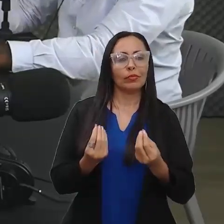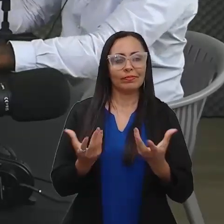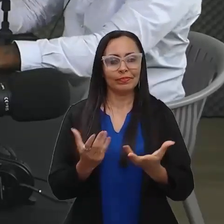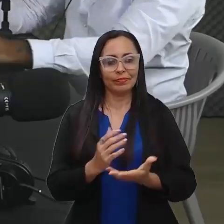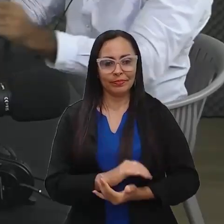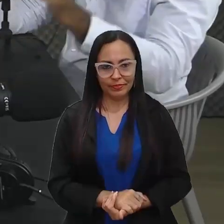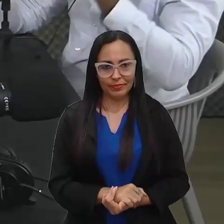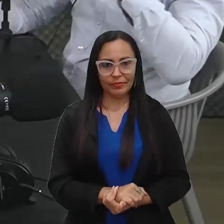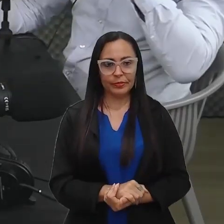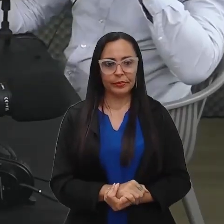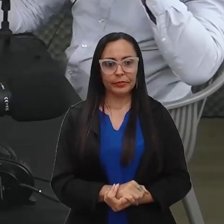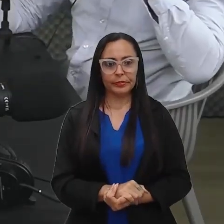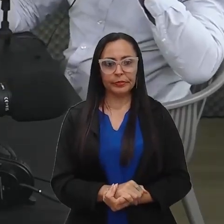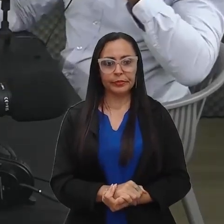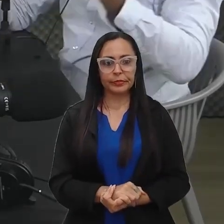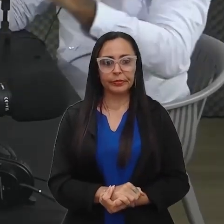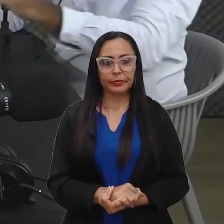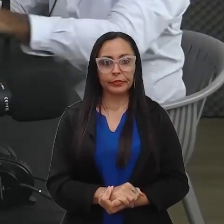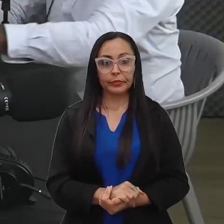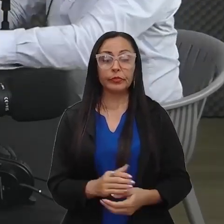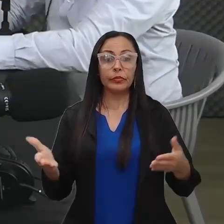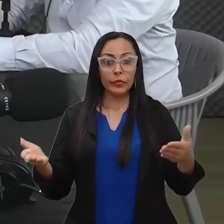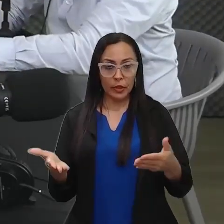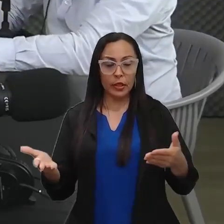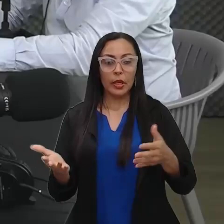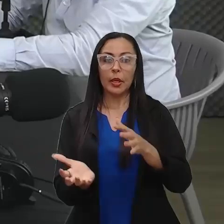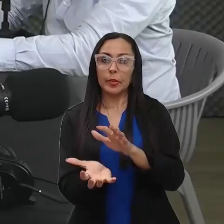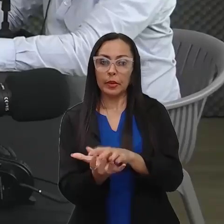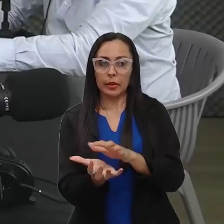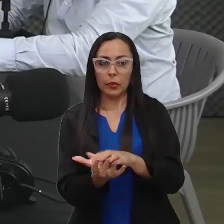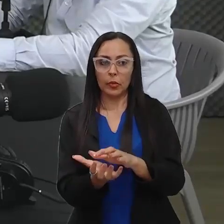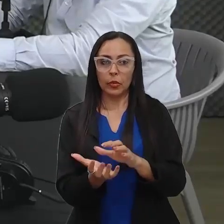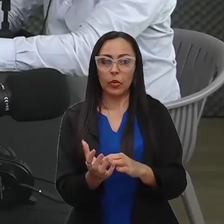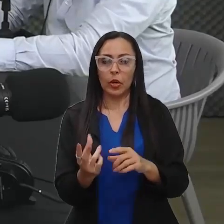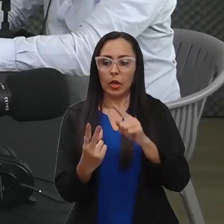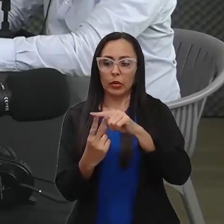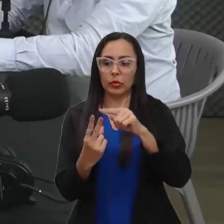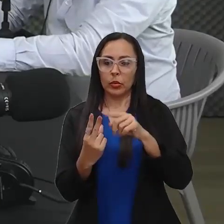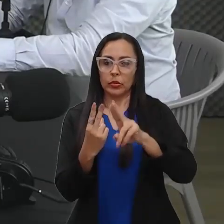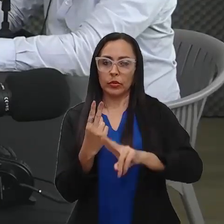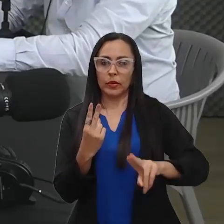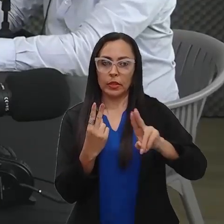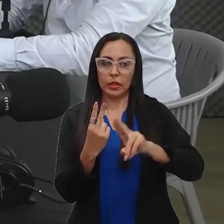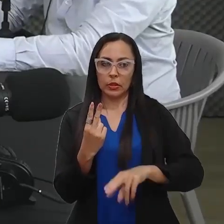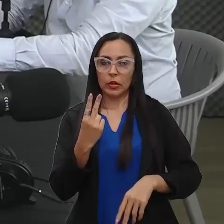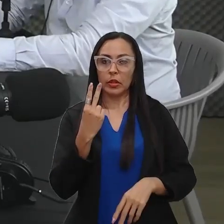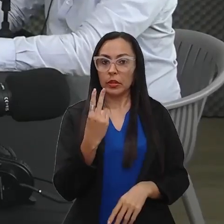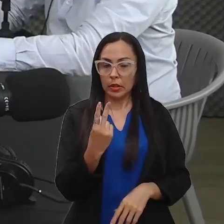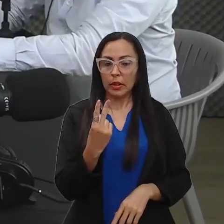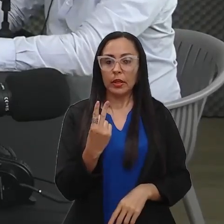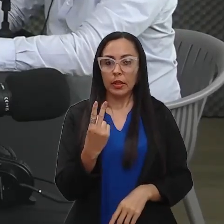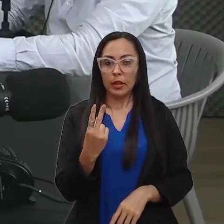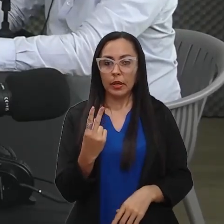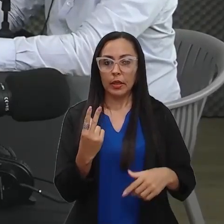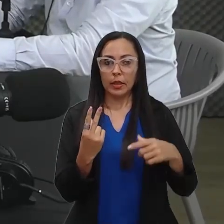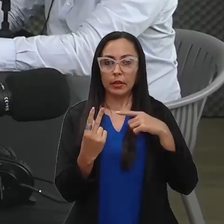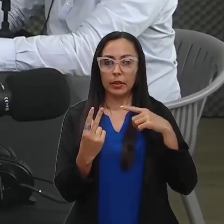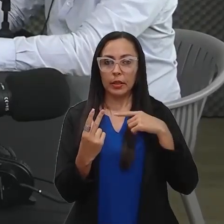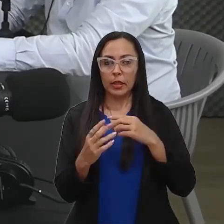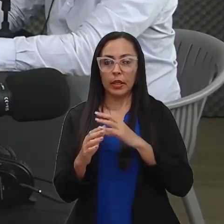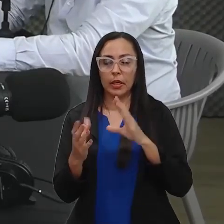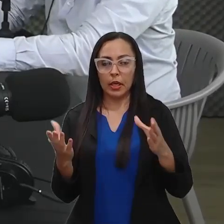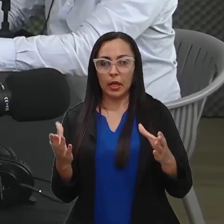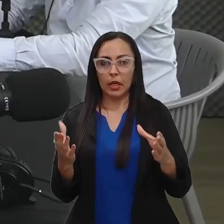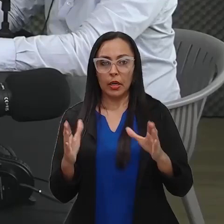nesse momento atual? Veja, aqui em Pernambuco, as duas nossas universidades, né? Nós temos a escola de conselho, as